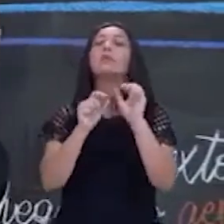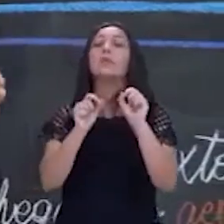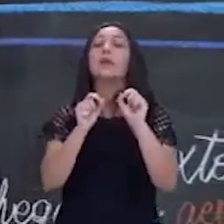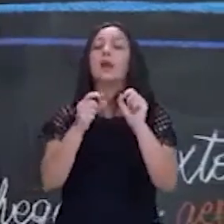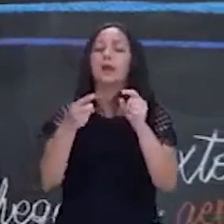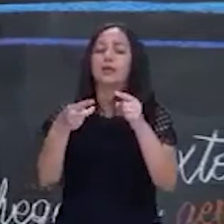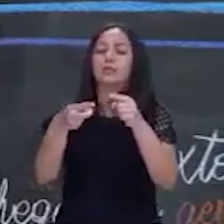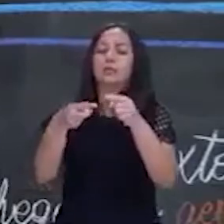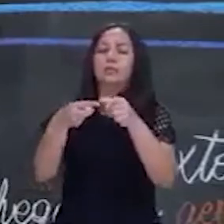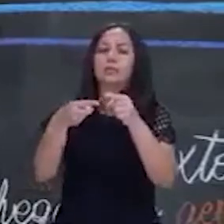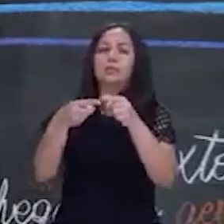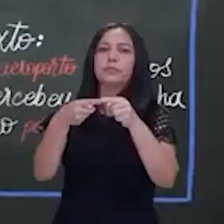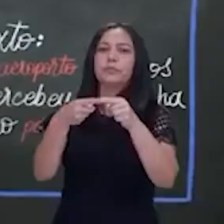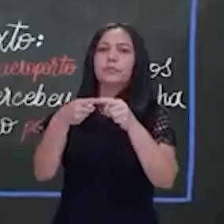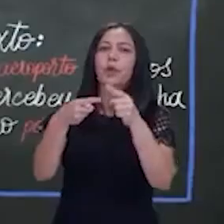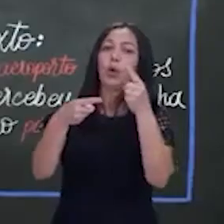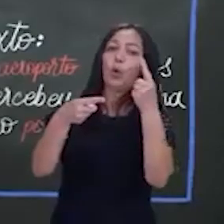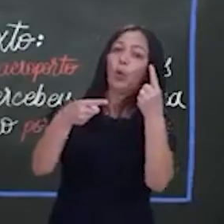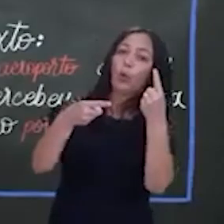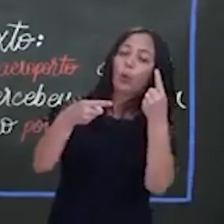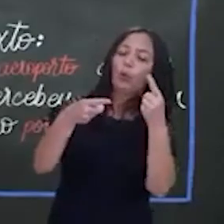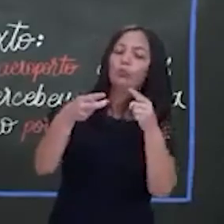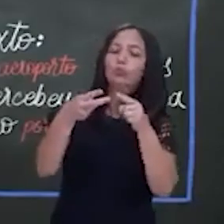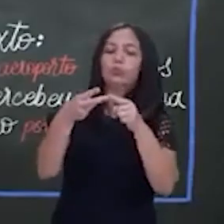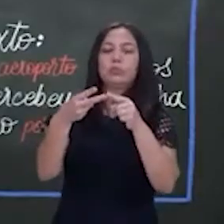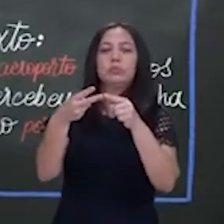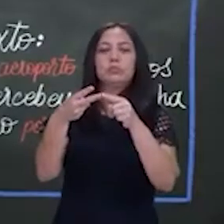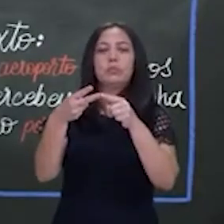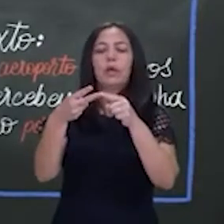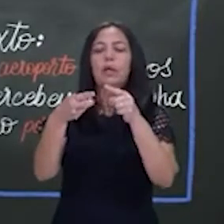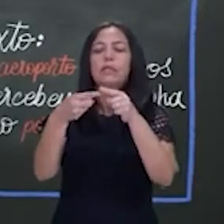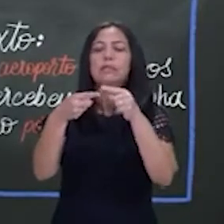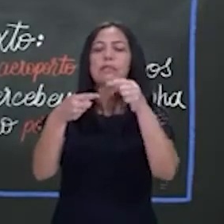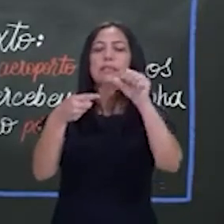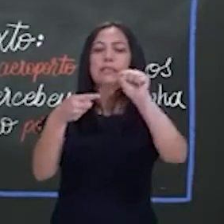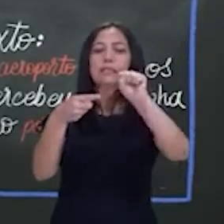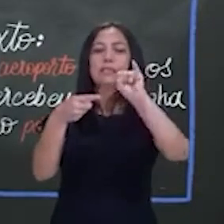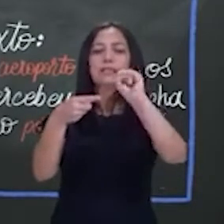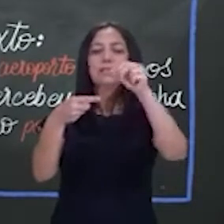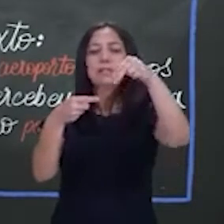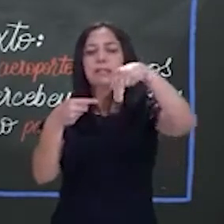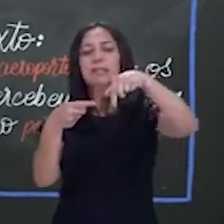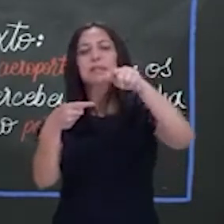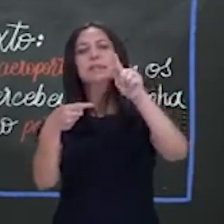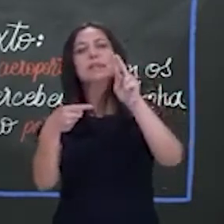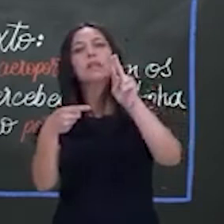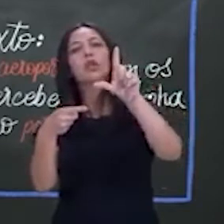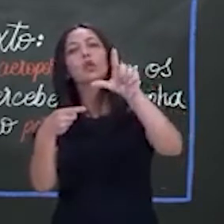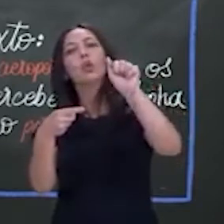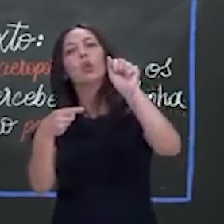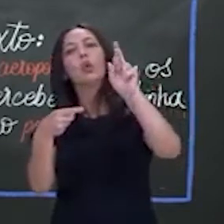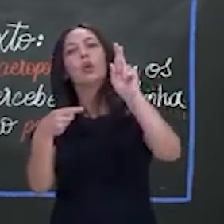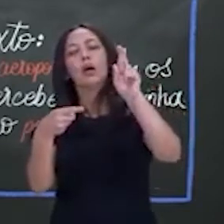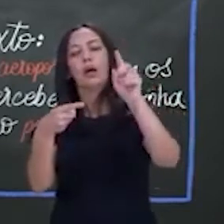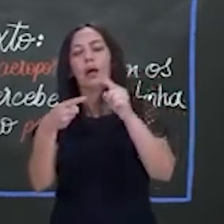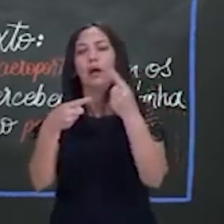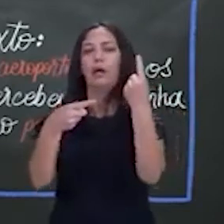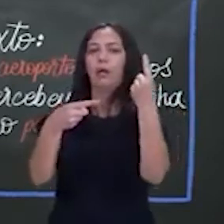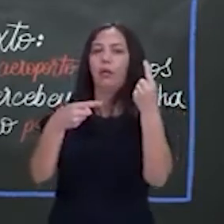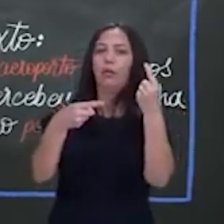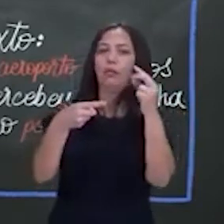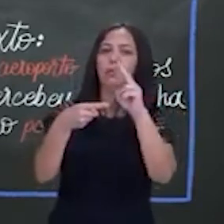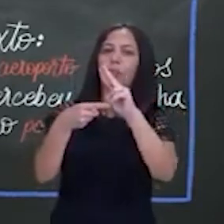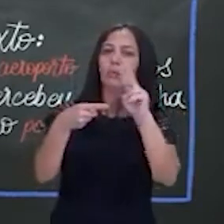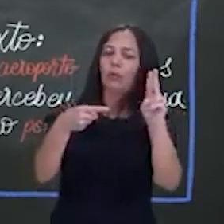de singular e de plural. Quando eu digo que o substantivo é uma classe variável, eu estou falando então de gênero, número e grau.